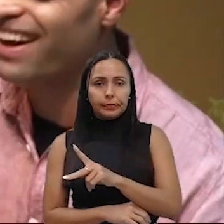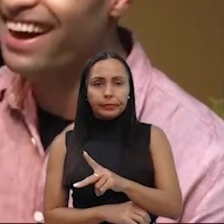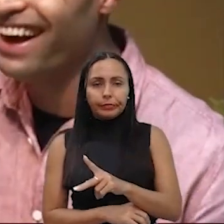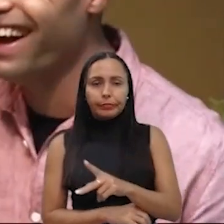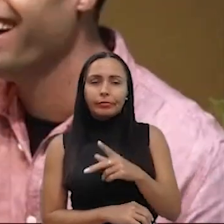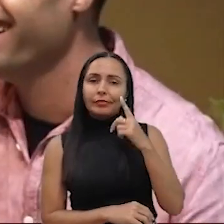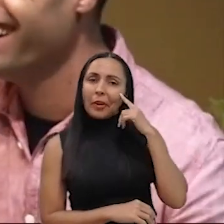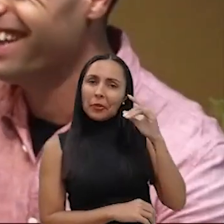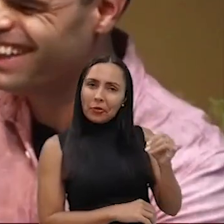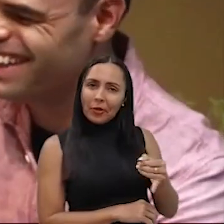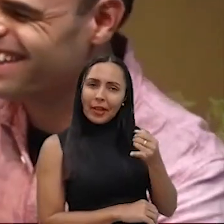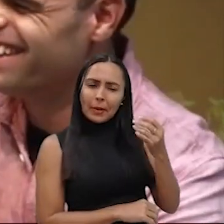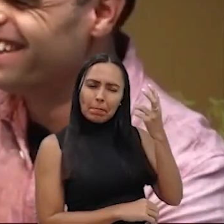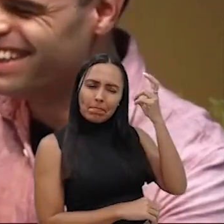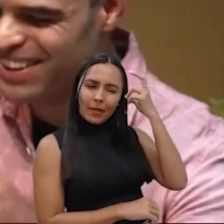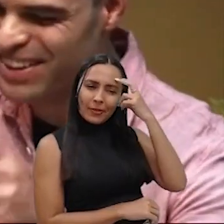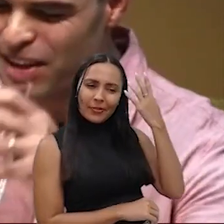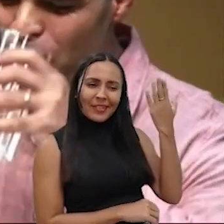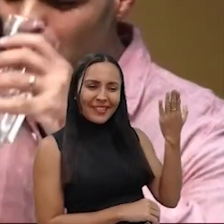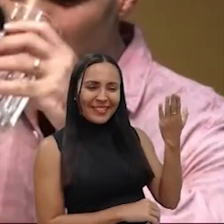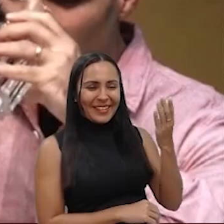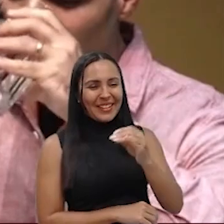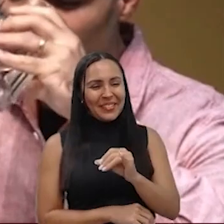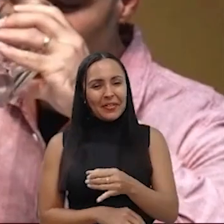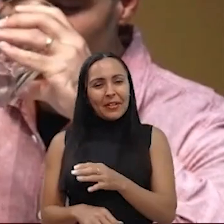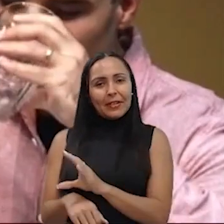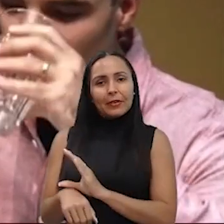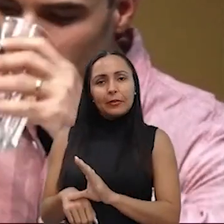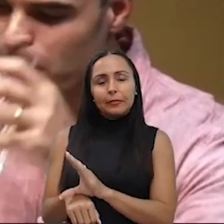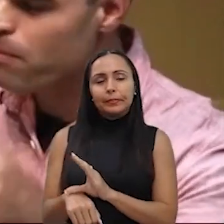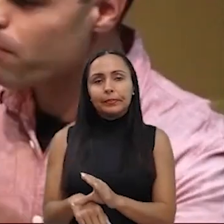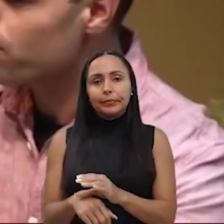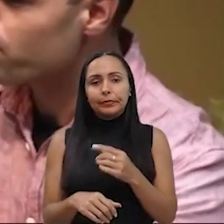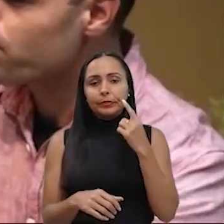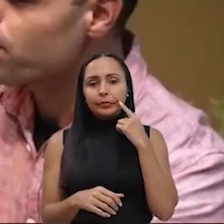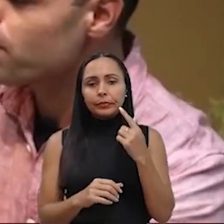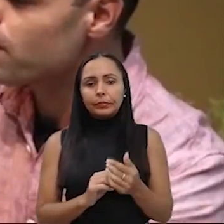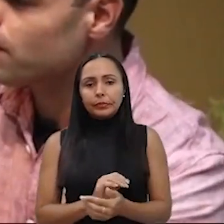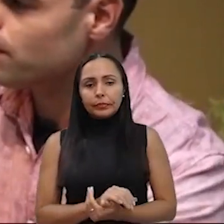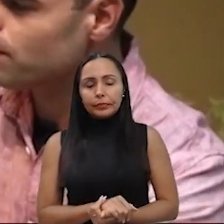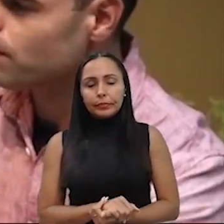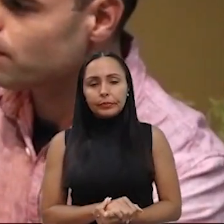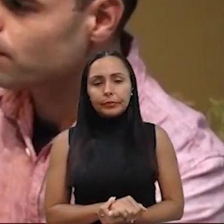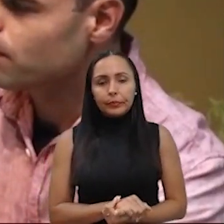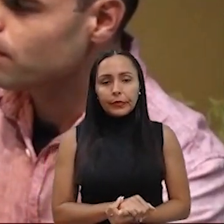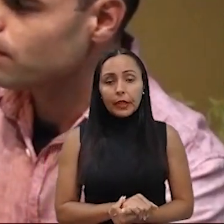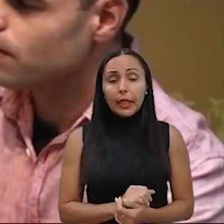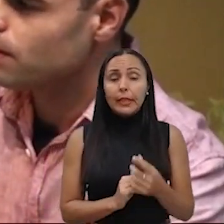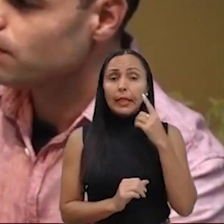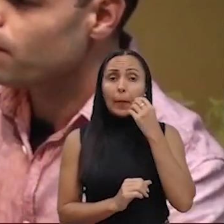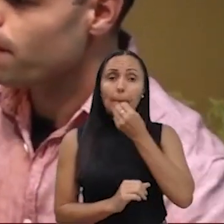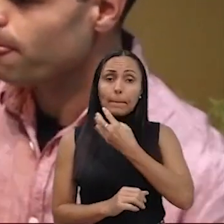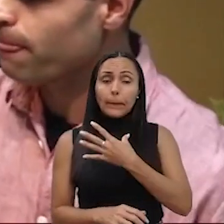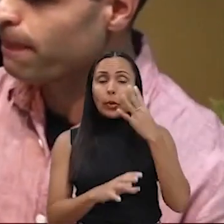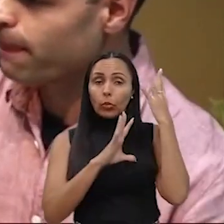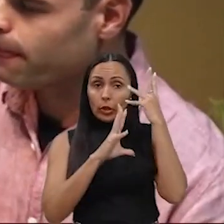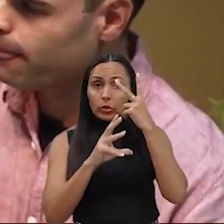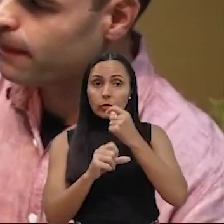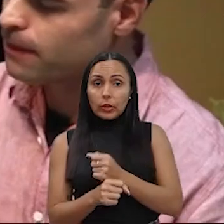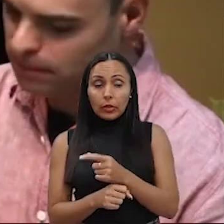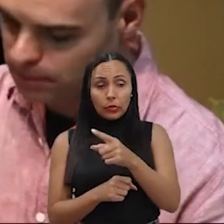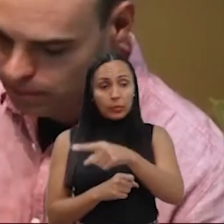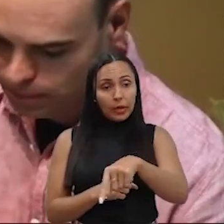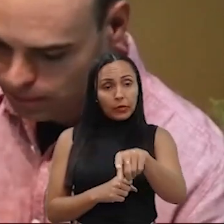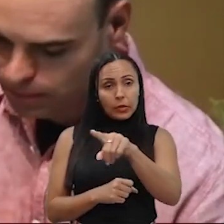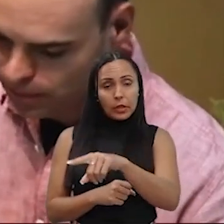aproveitem, né? Aproveitem a disciplina, aproveitem o curso e, sem dúvida, trará bons resultados para vocês. Então,